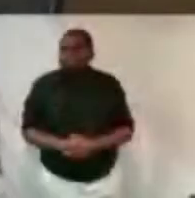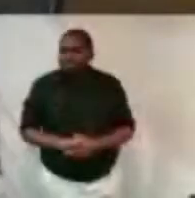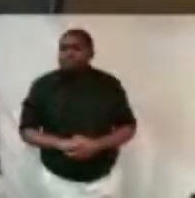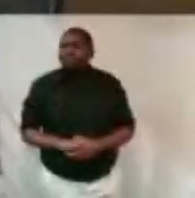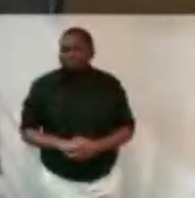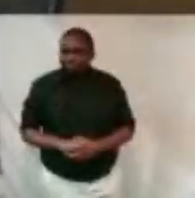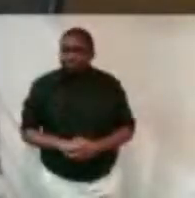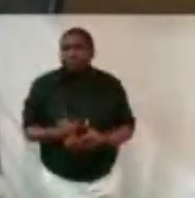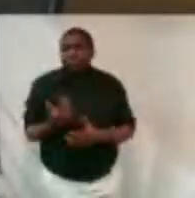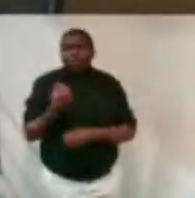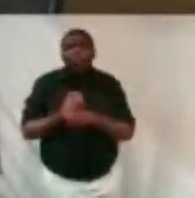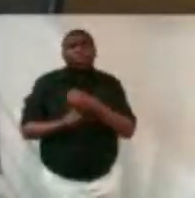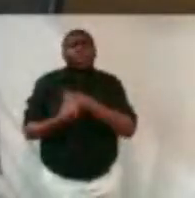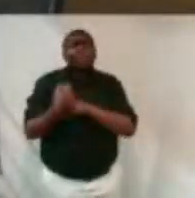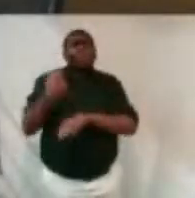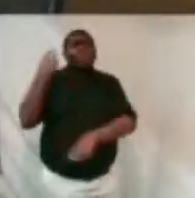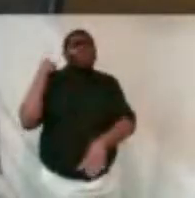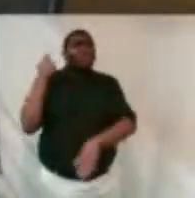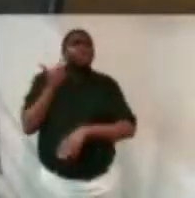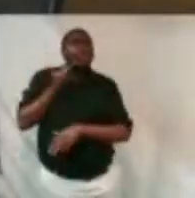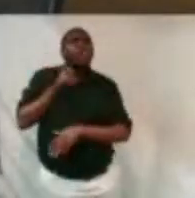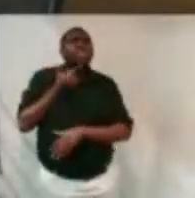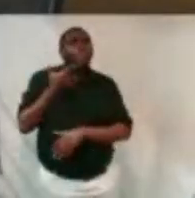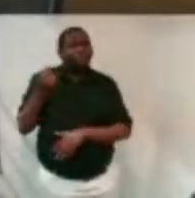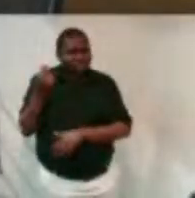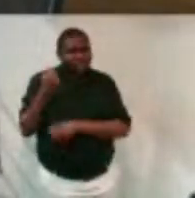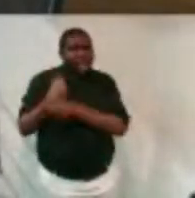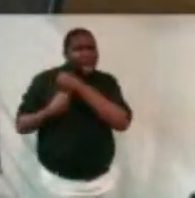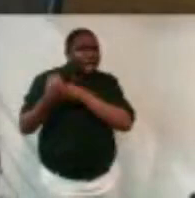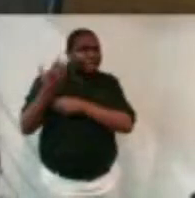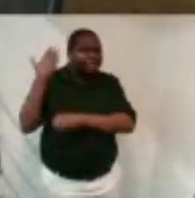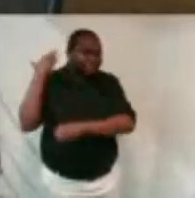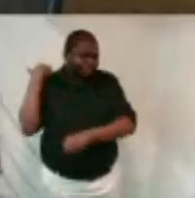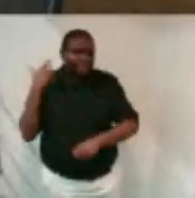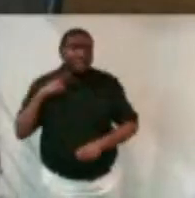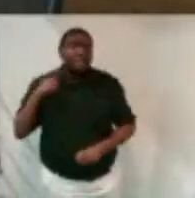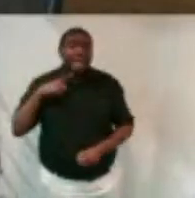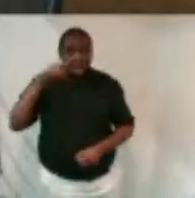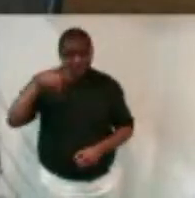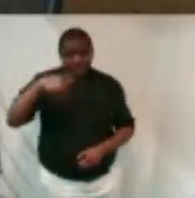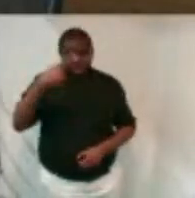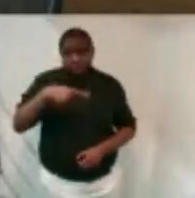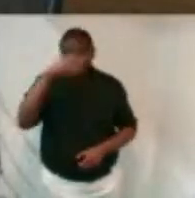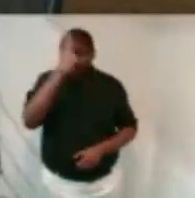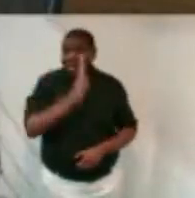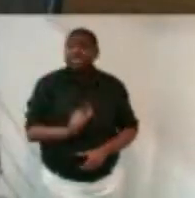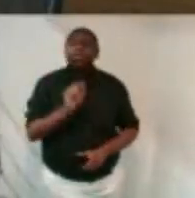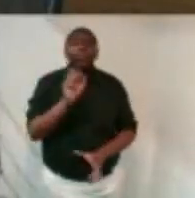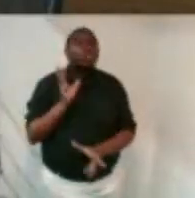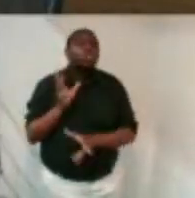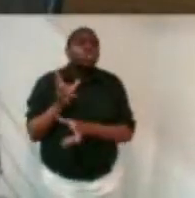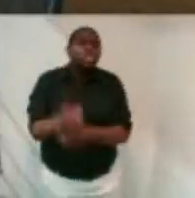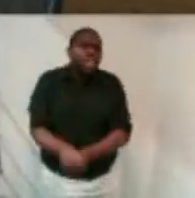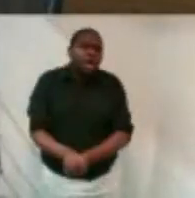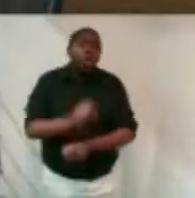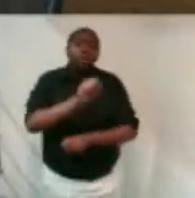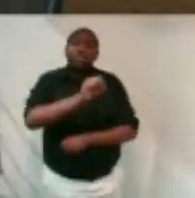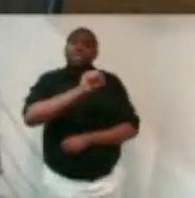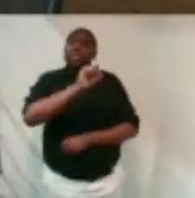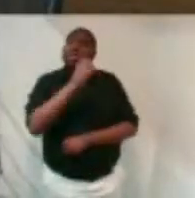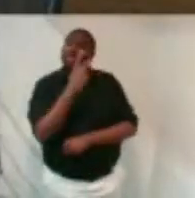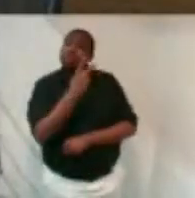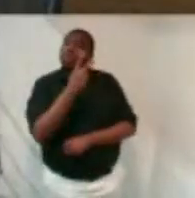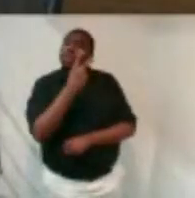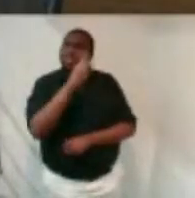de 2020, por exemplo, o país alcançou um total de aproximadamente 82,5 milhões